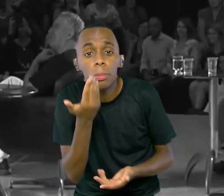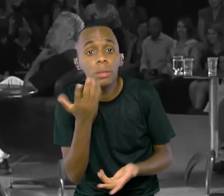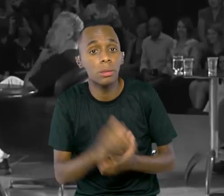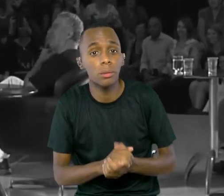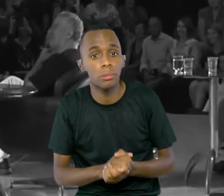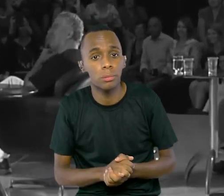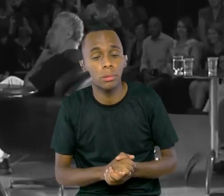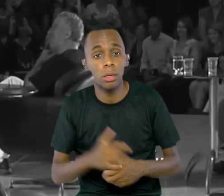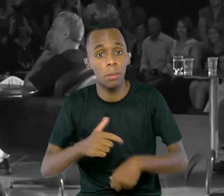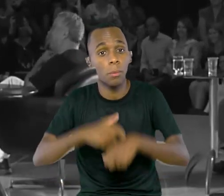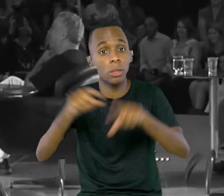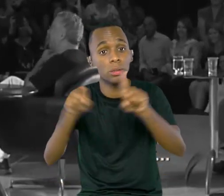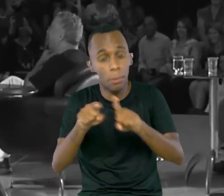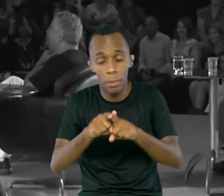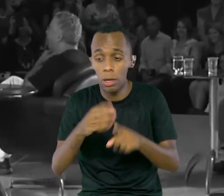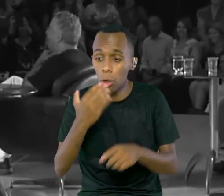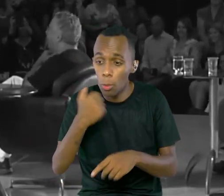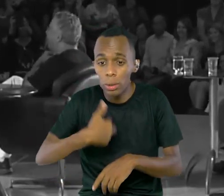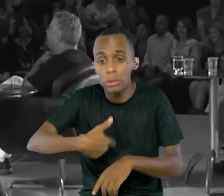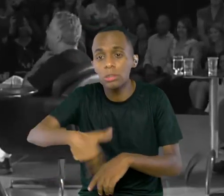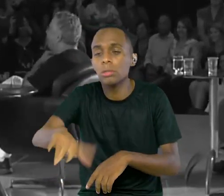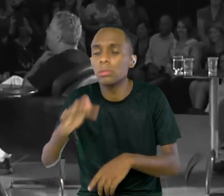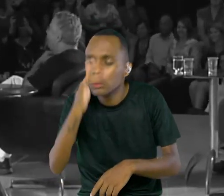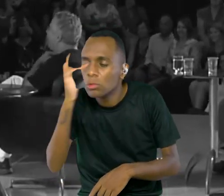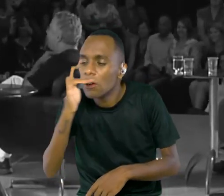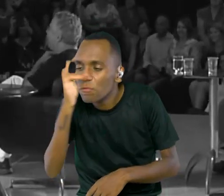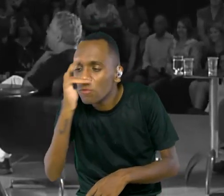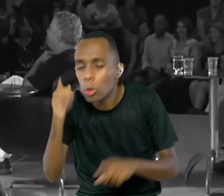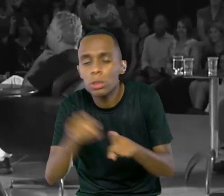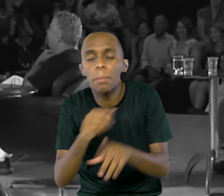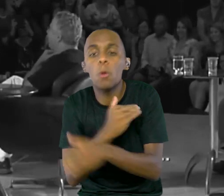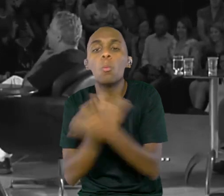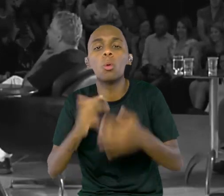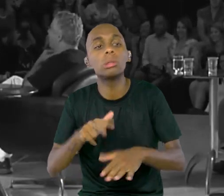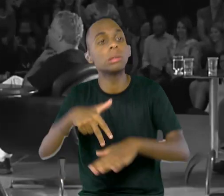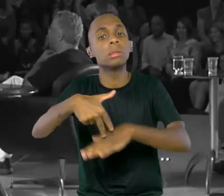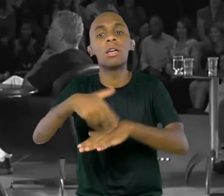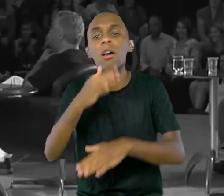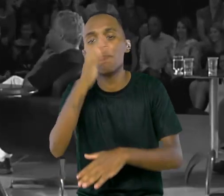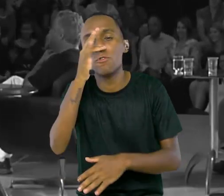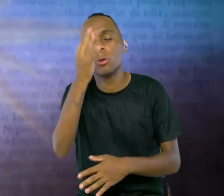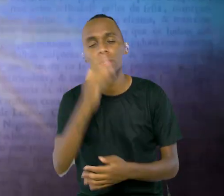comida? Na mesma hora que o seu defunto sair para cheirar as flores.